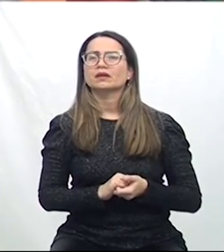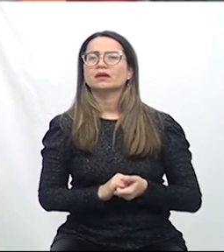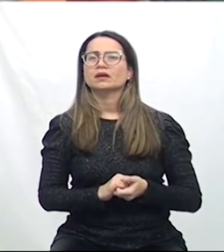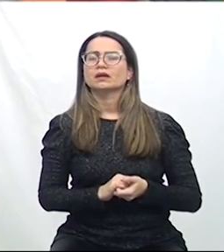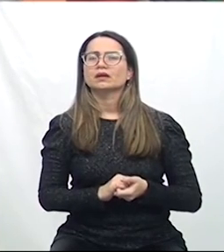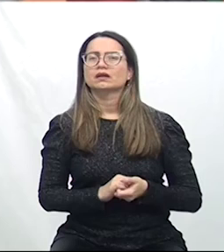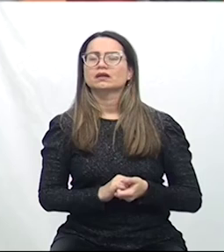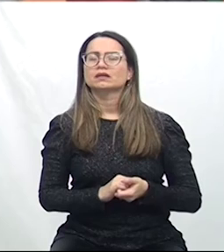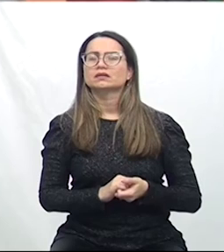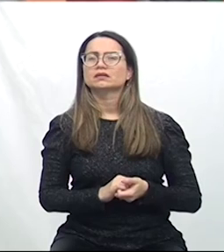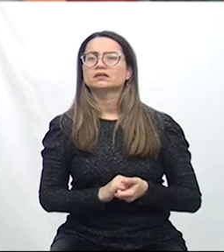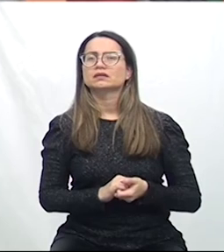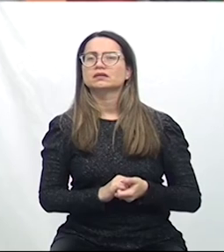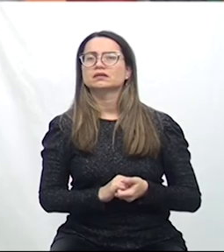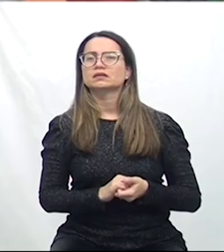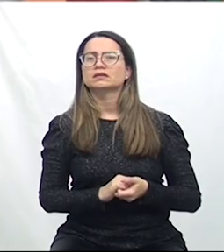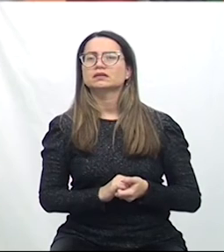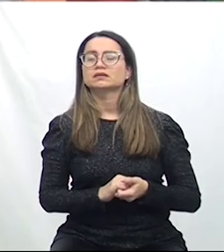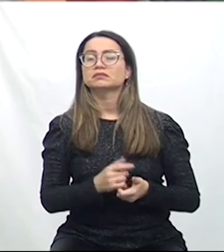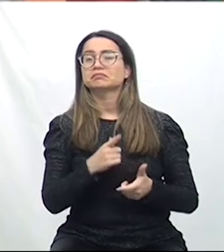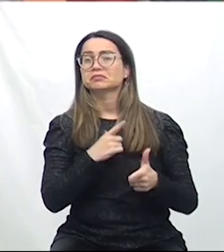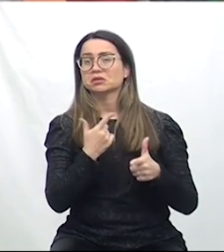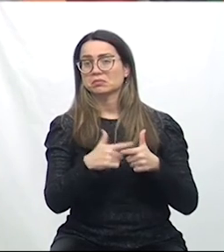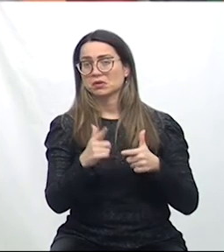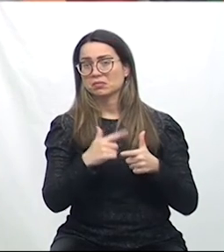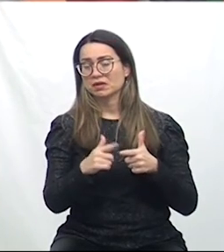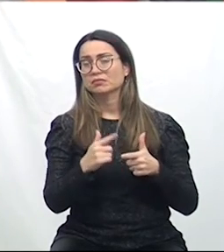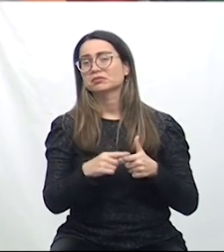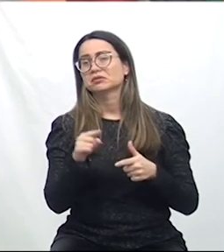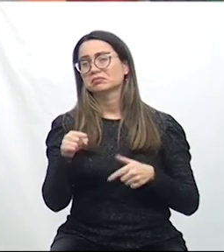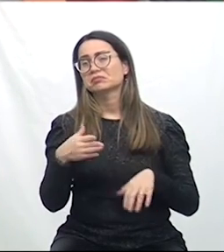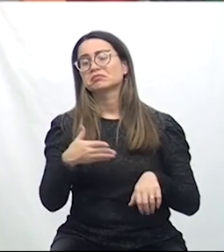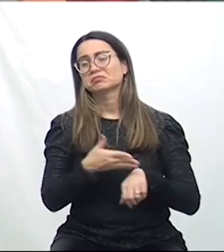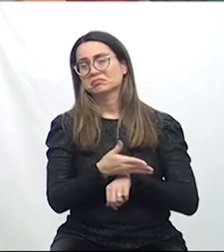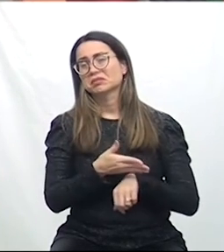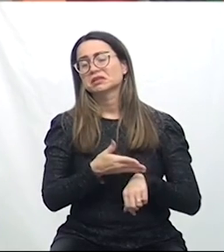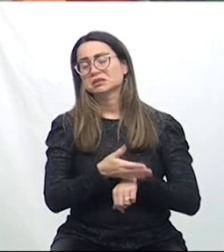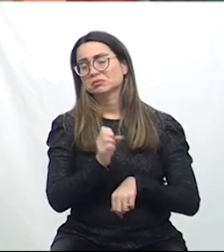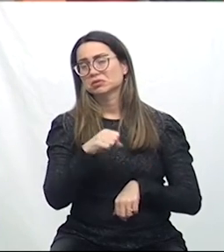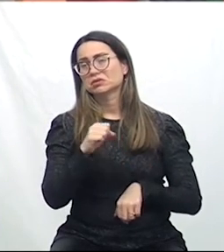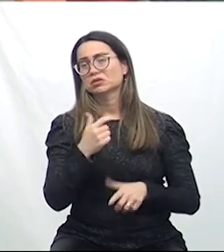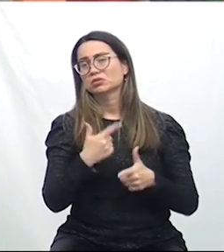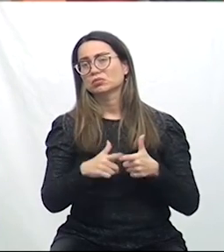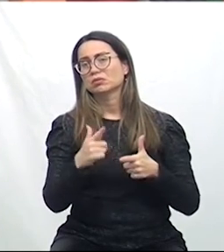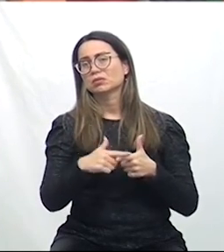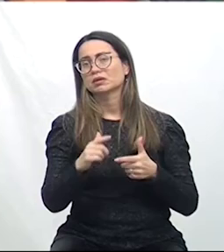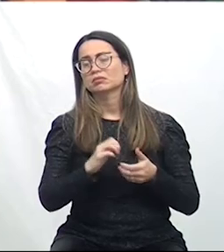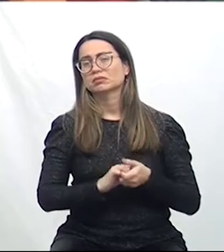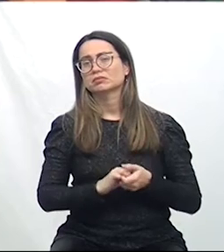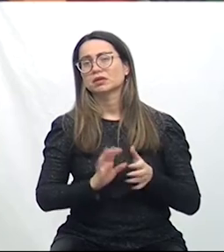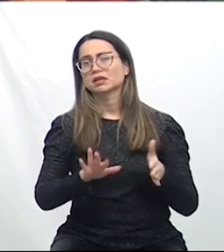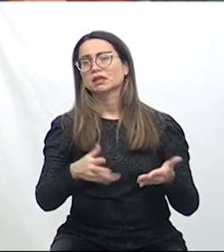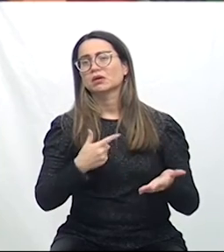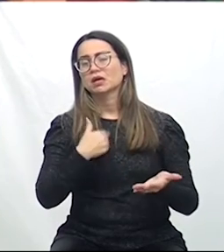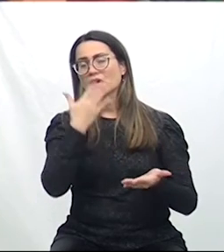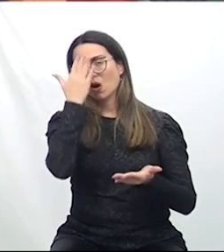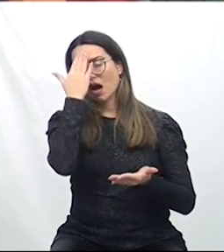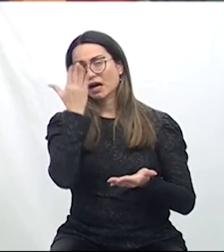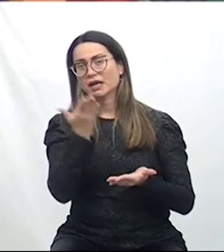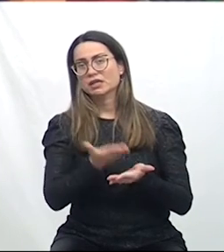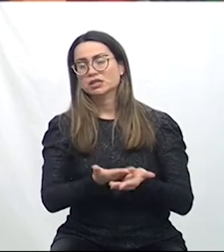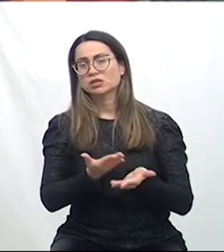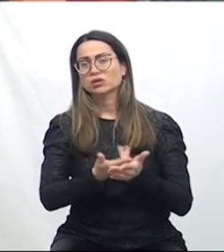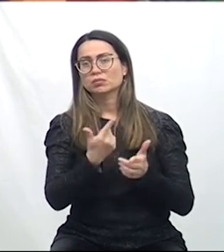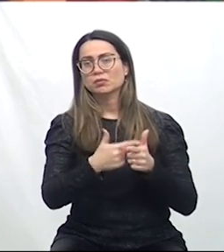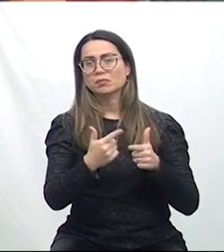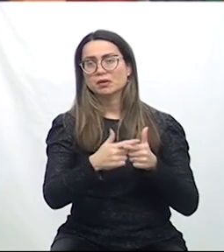um problema, elas estão lá, elas fazem parte deste problema. Então, eu acho que para resolver os problemas